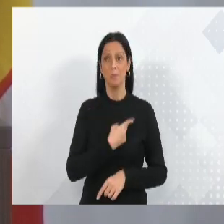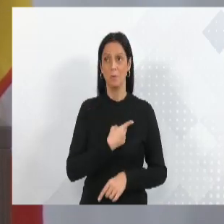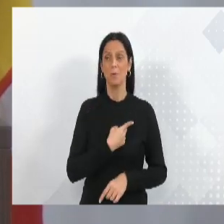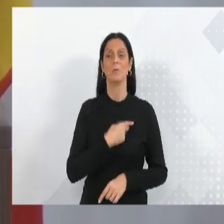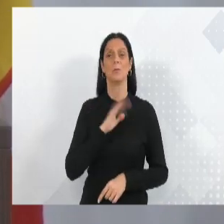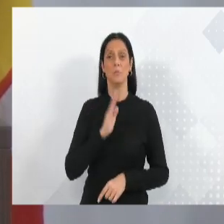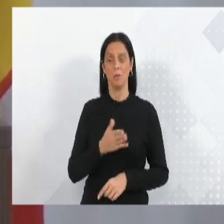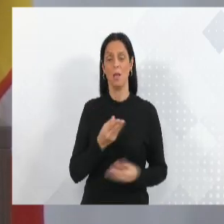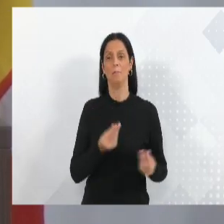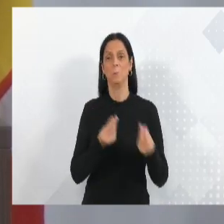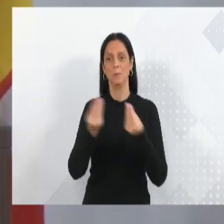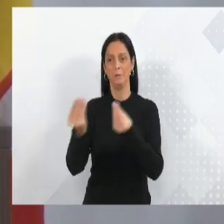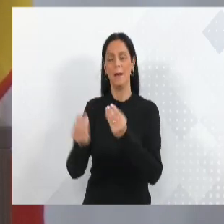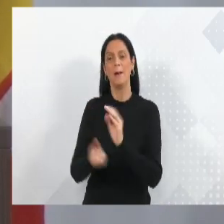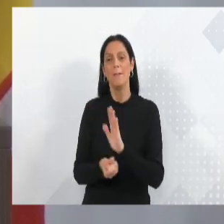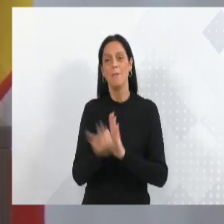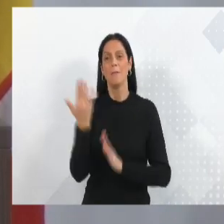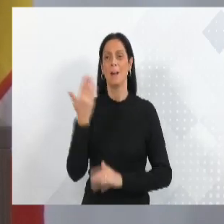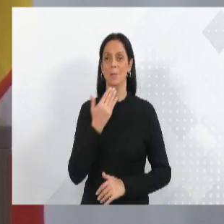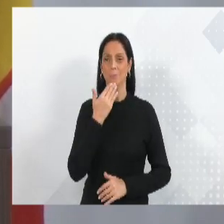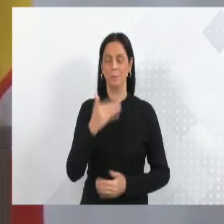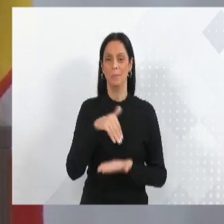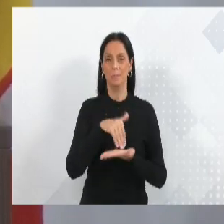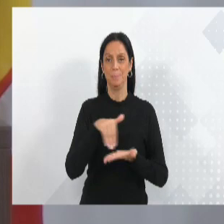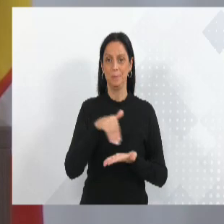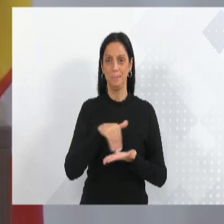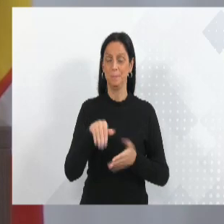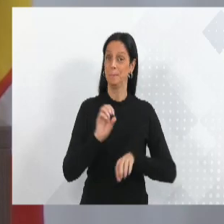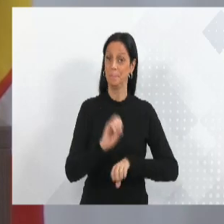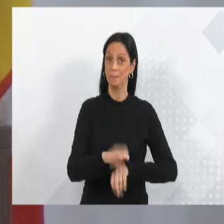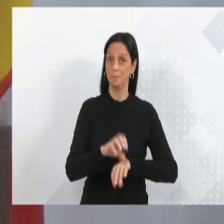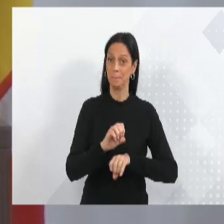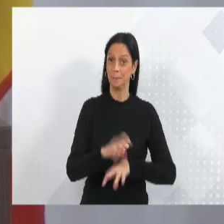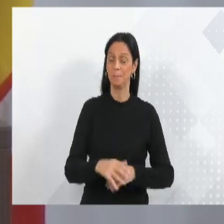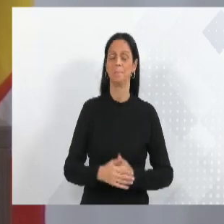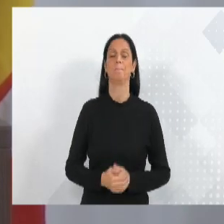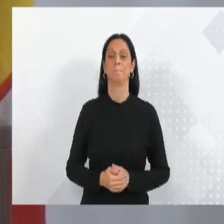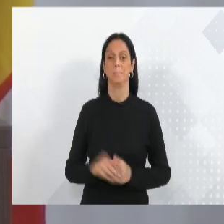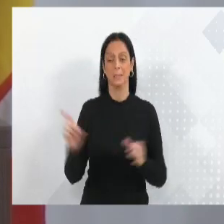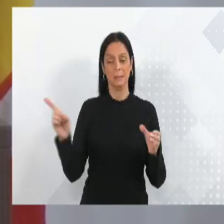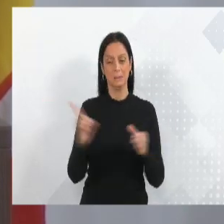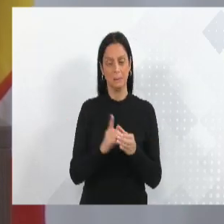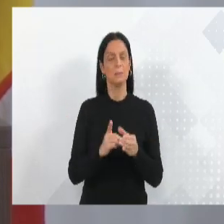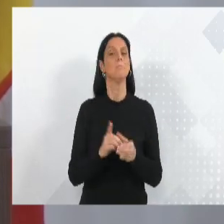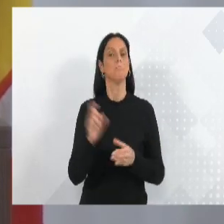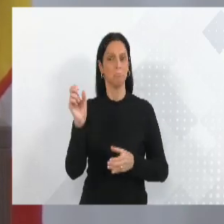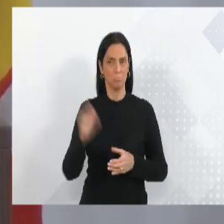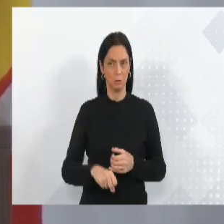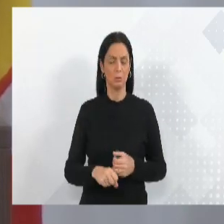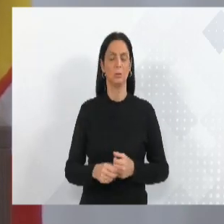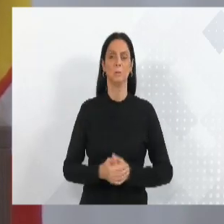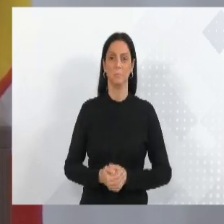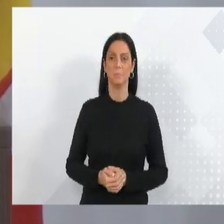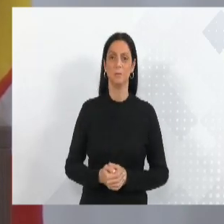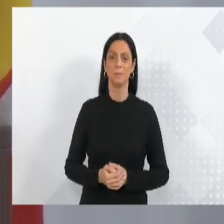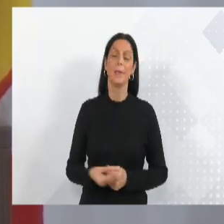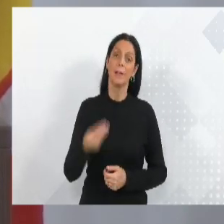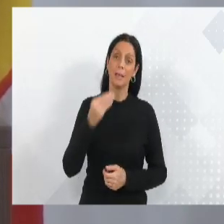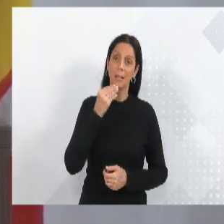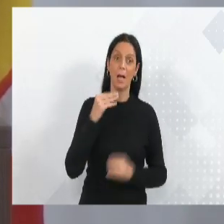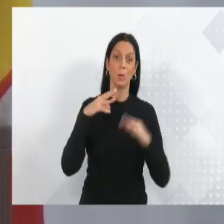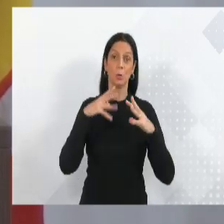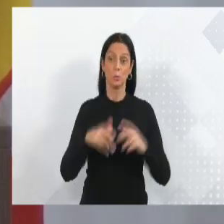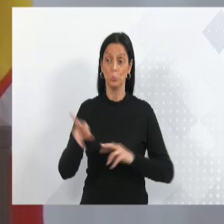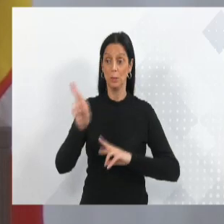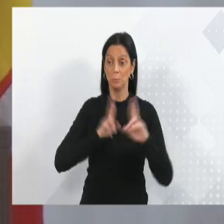vários pedidos de educação estamos sendo atendidos dentro das possibilidades obviamente que nem tudo é possível